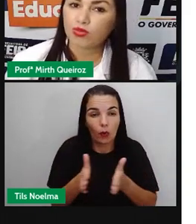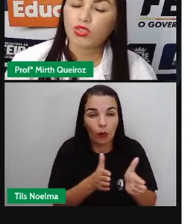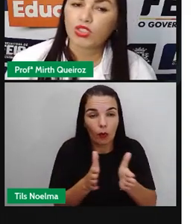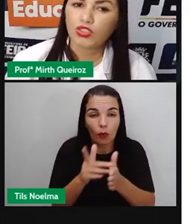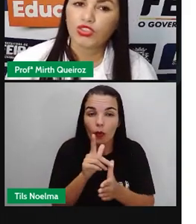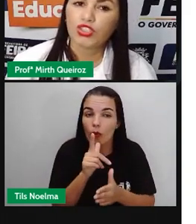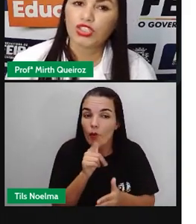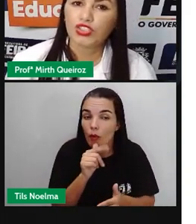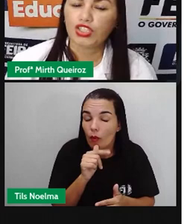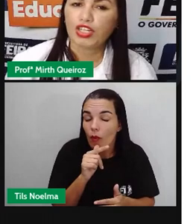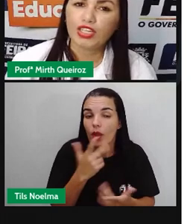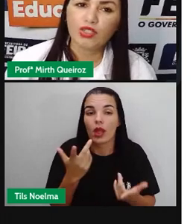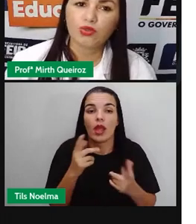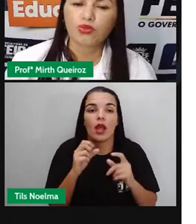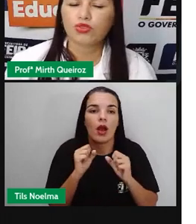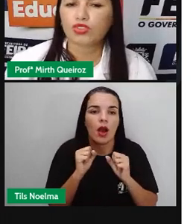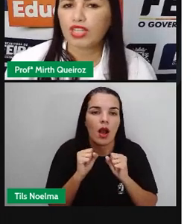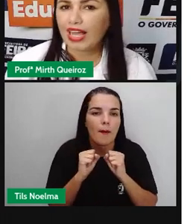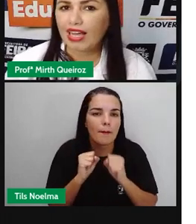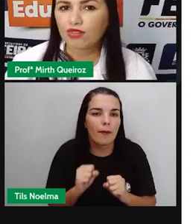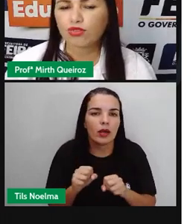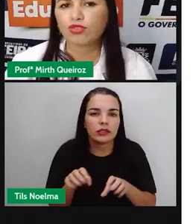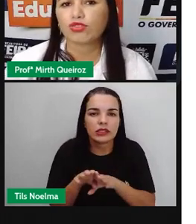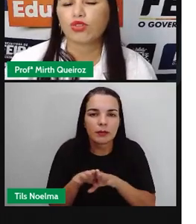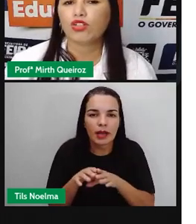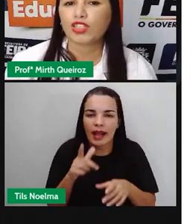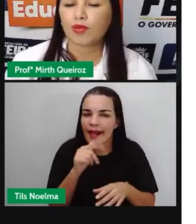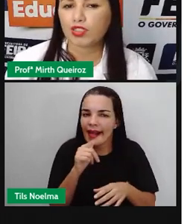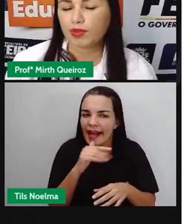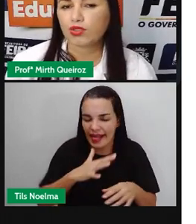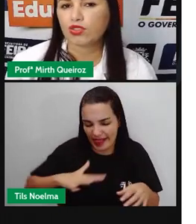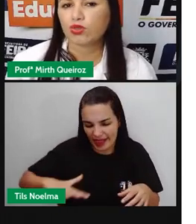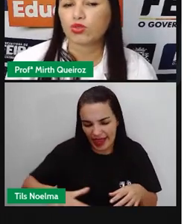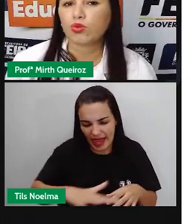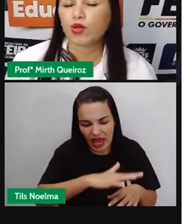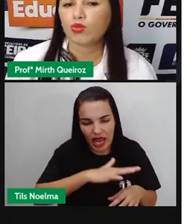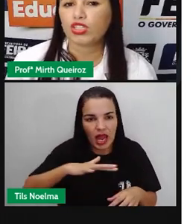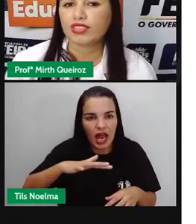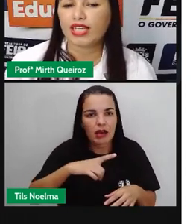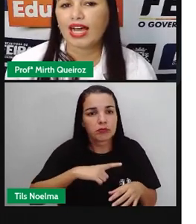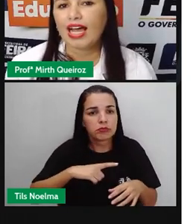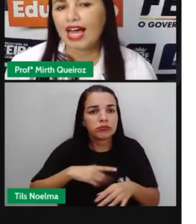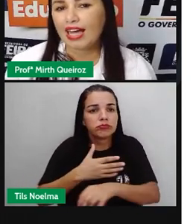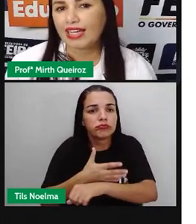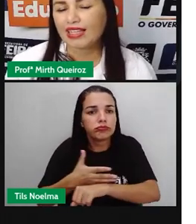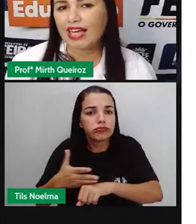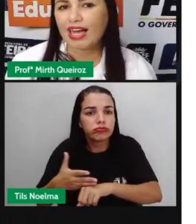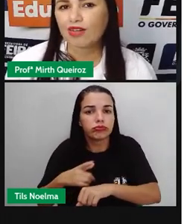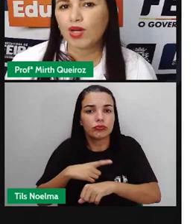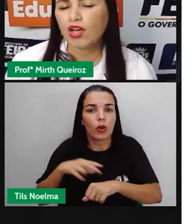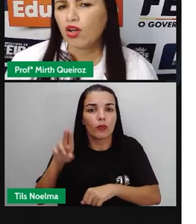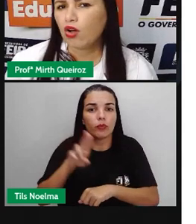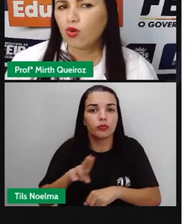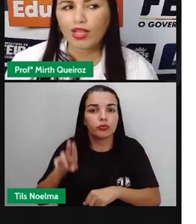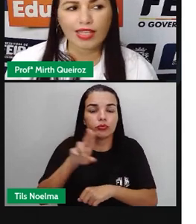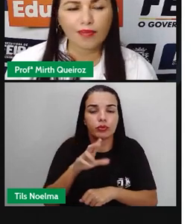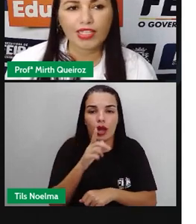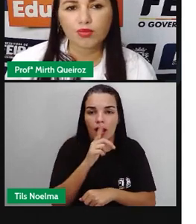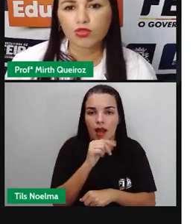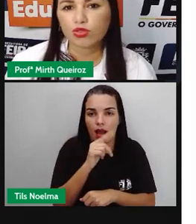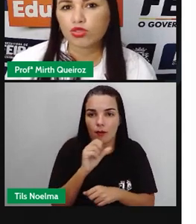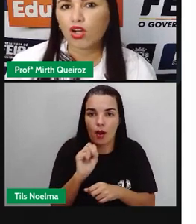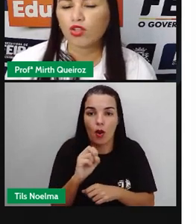dentro mesmo de rios lagos onde as pessoas costumam utilizar aquela água